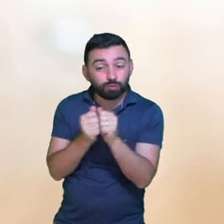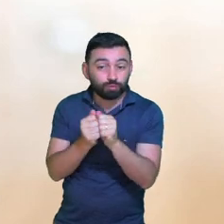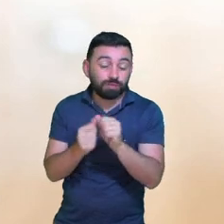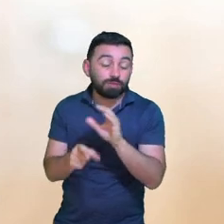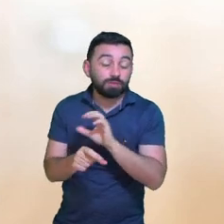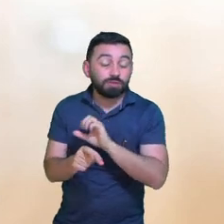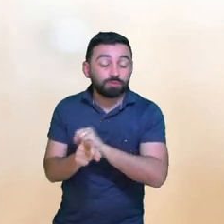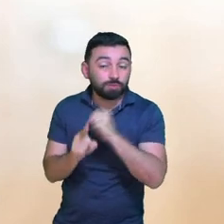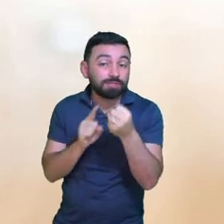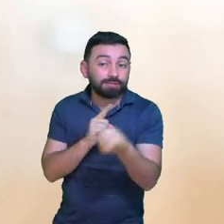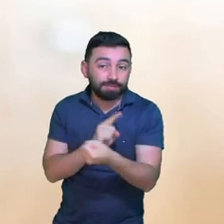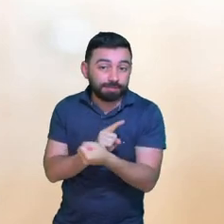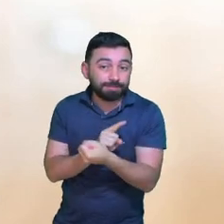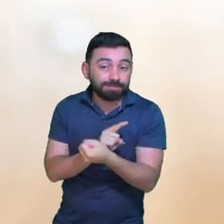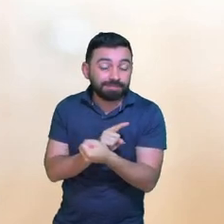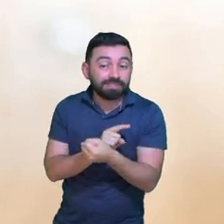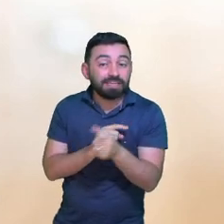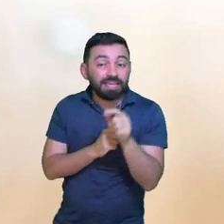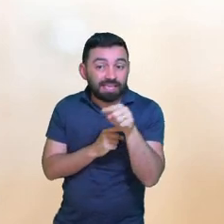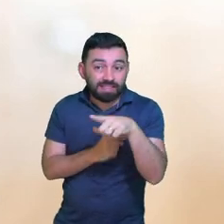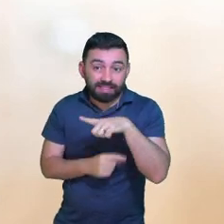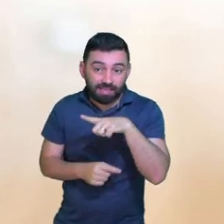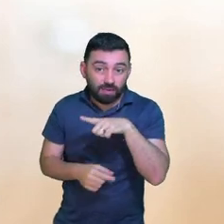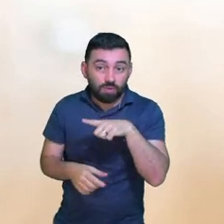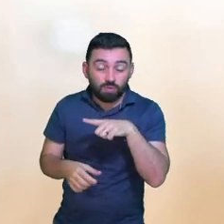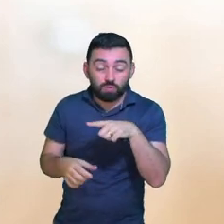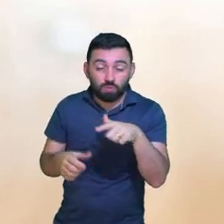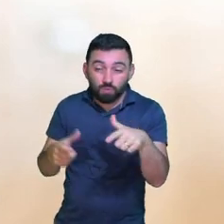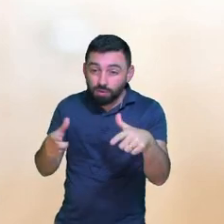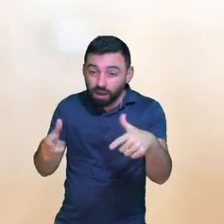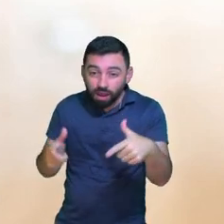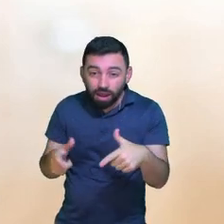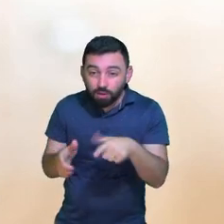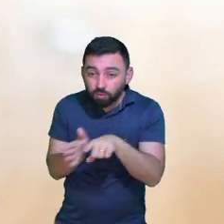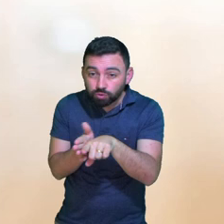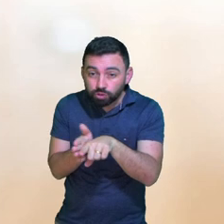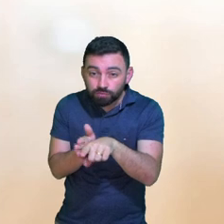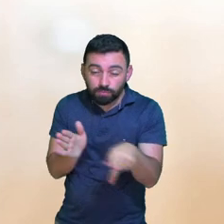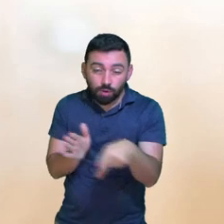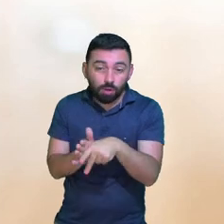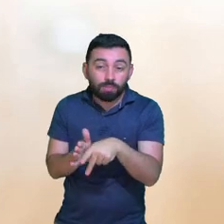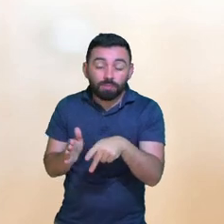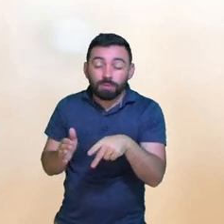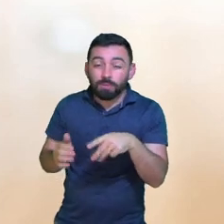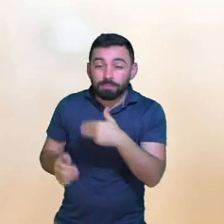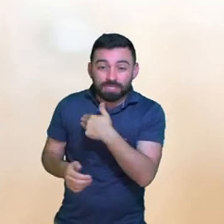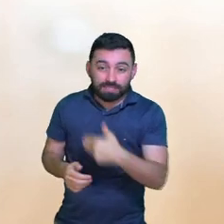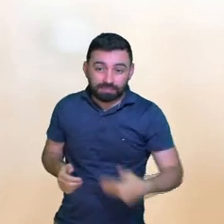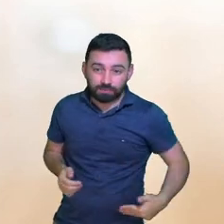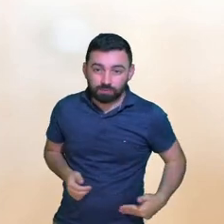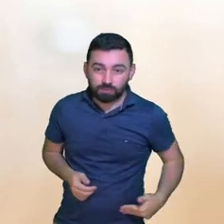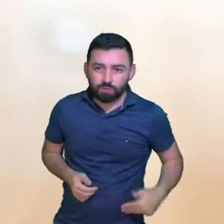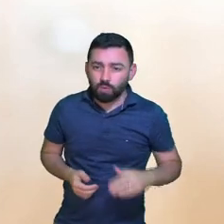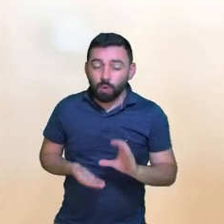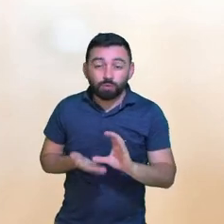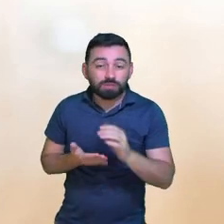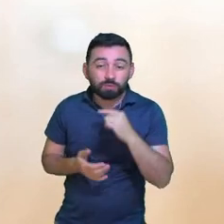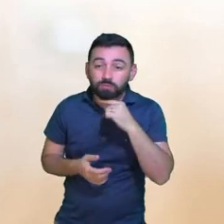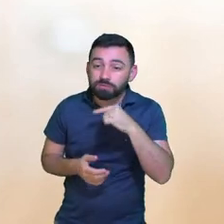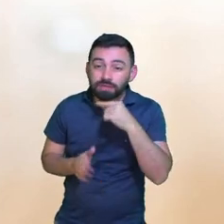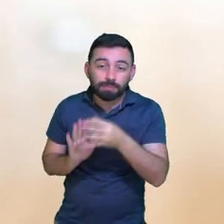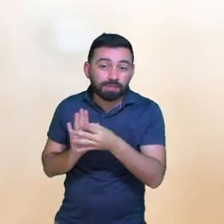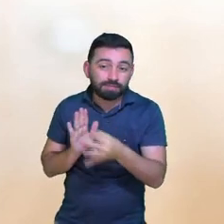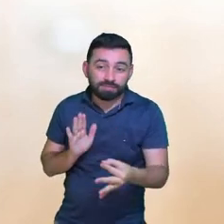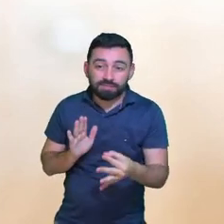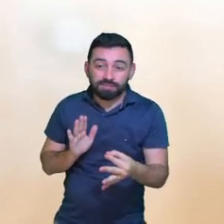ele é ah o órgão consultivo do ministro e o conselho não tem condições de fazer nenhum parecer que